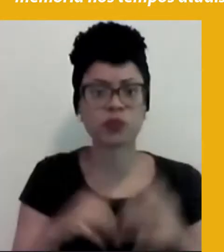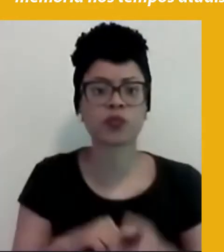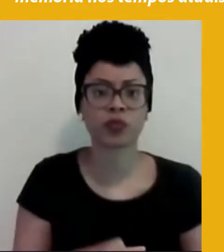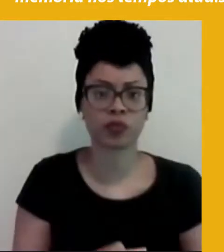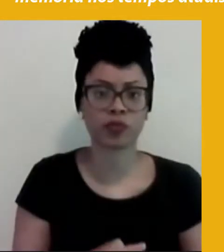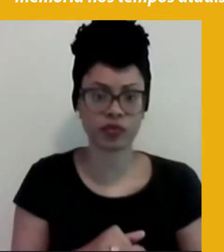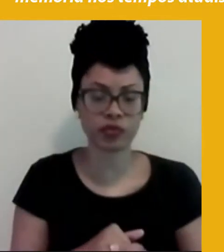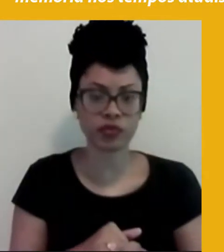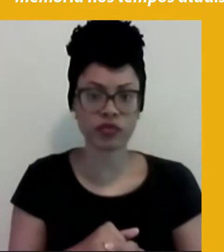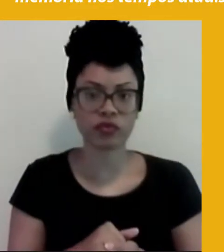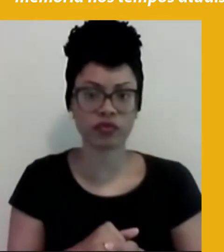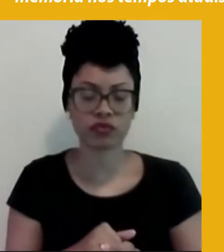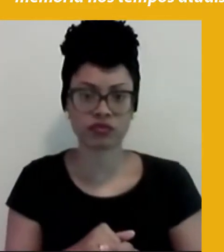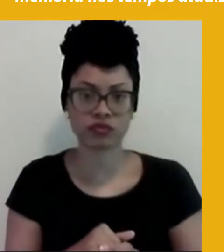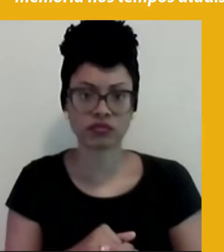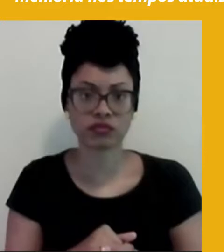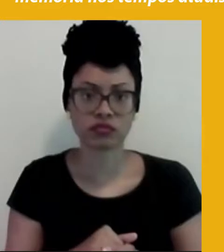lembra